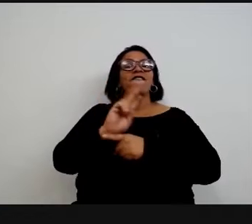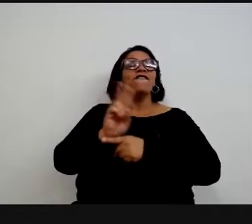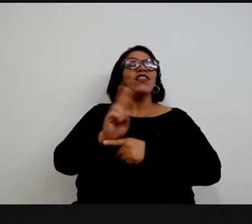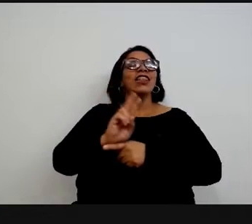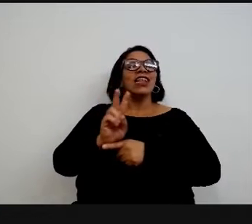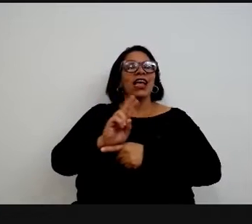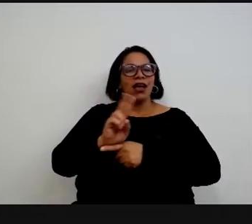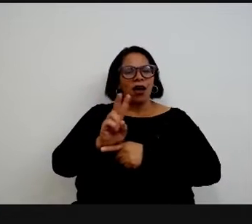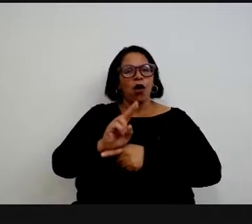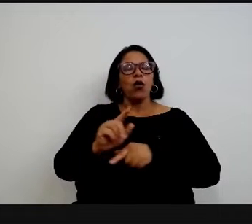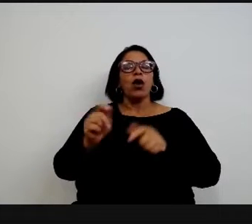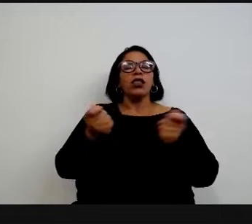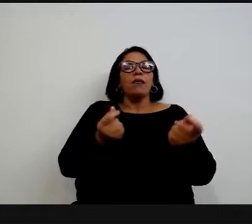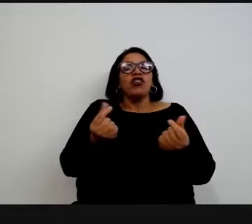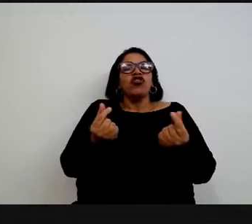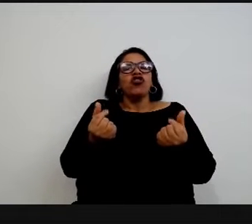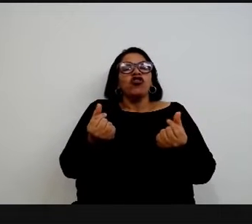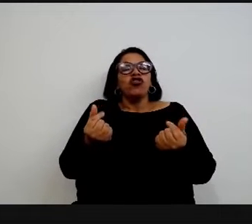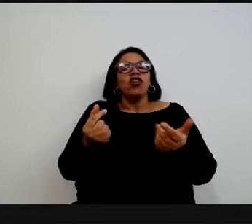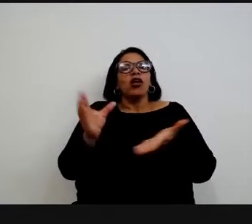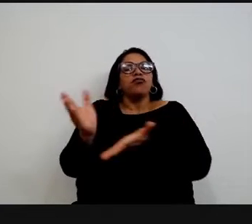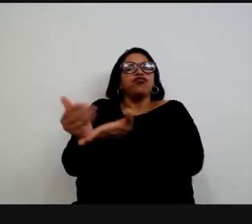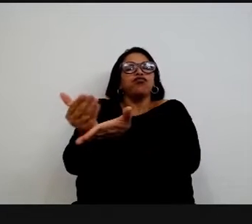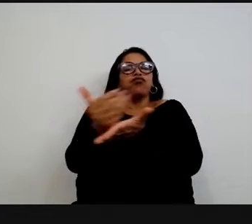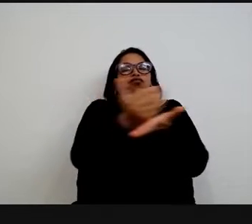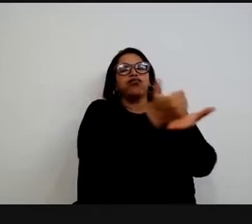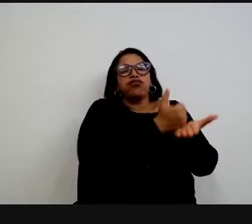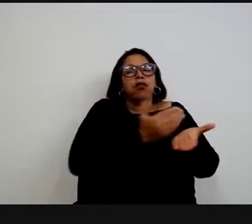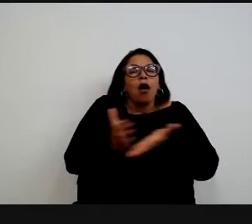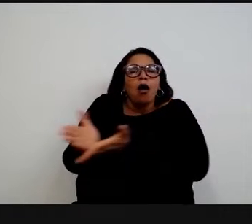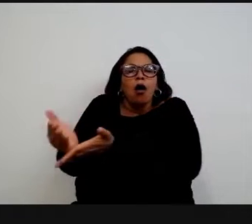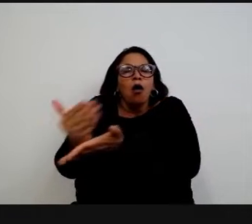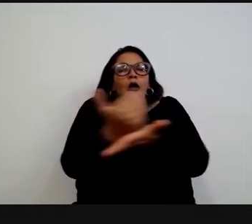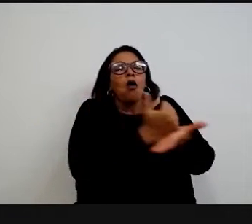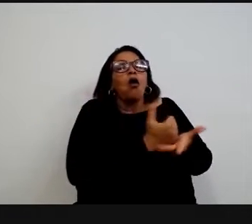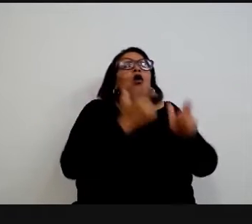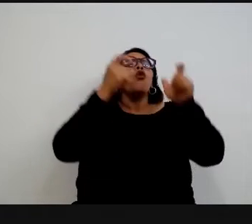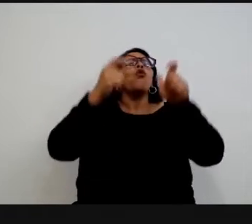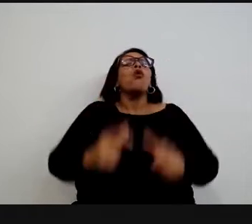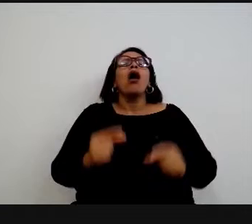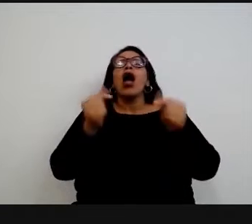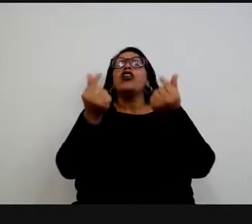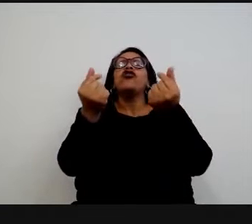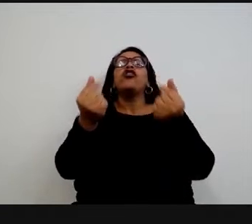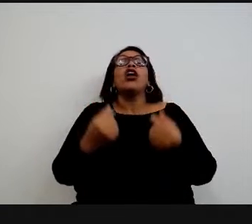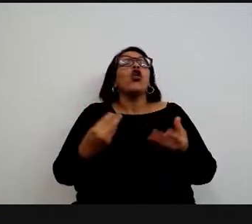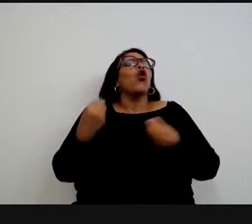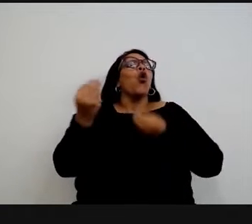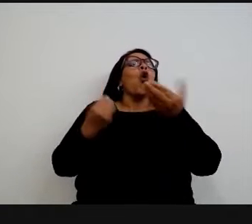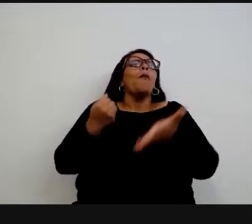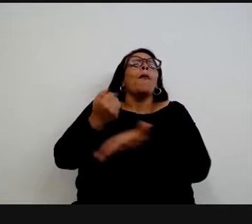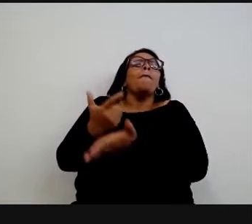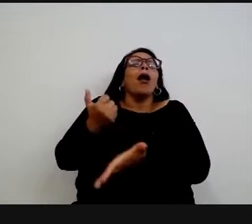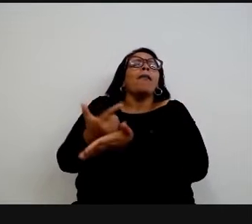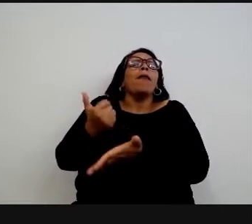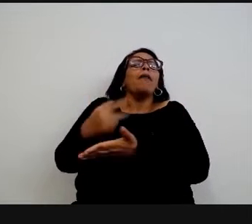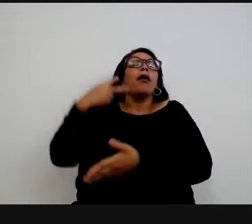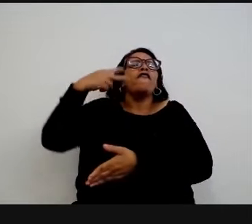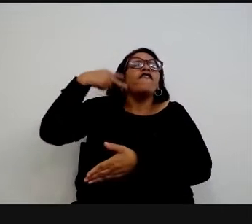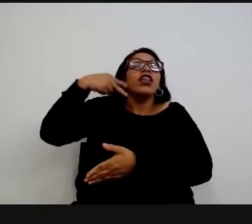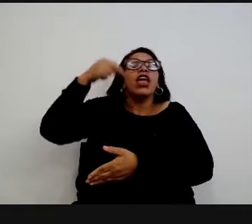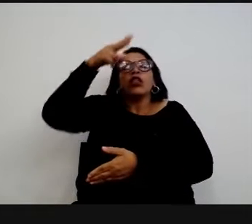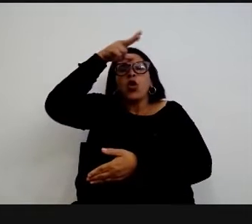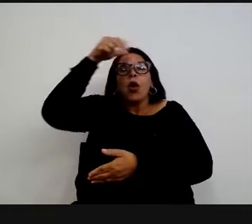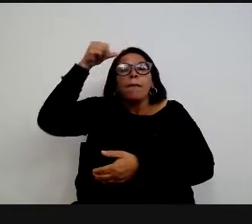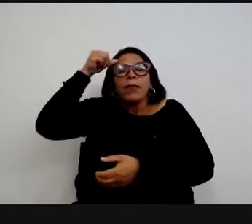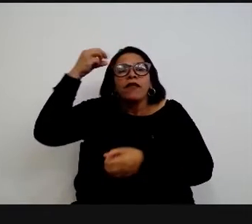fiscal e tributária e arrecadação, né? Para a pessoa entender de onde é que vem o dinheiro, como é que eu gasto, como é que eu organizo isso. E um eixo de